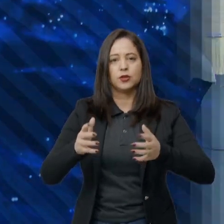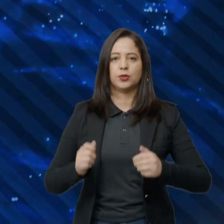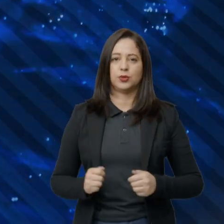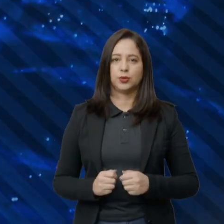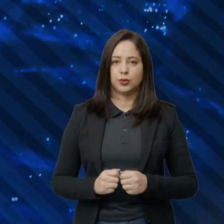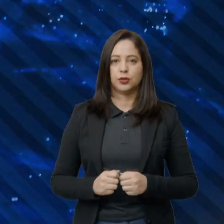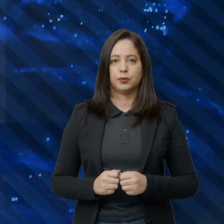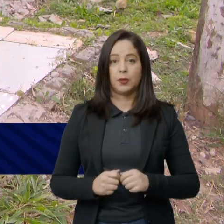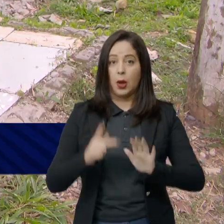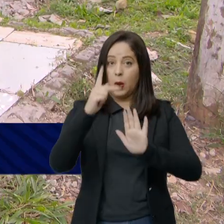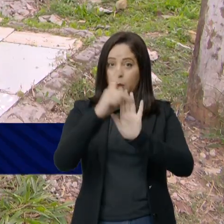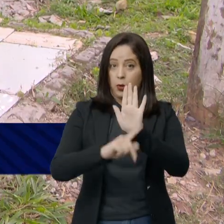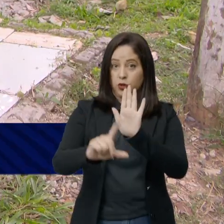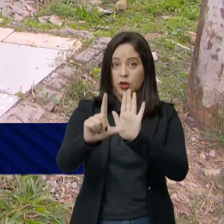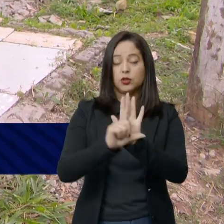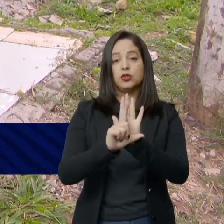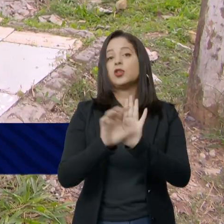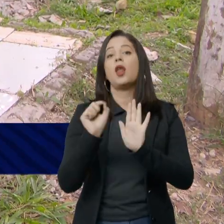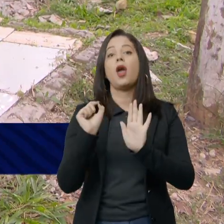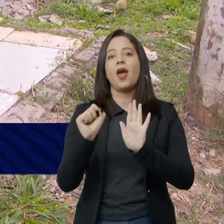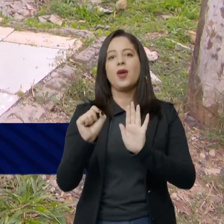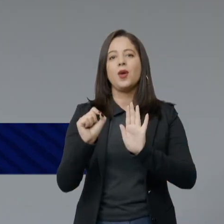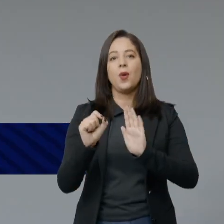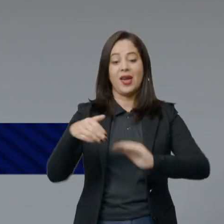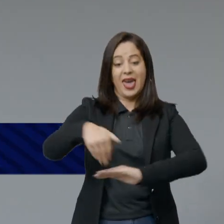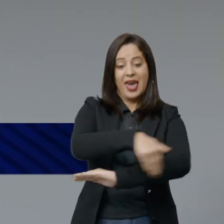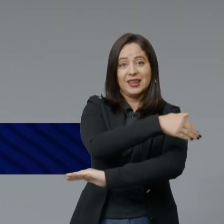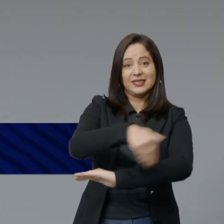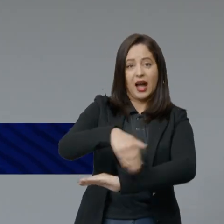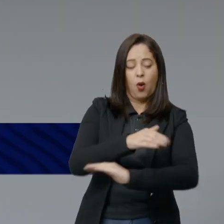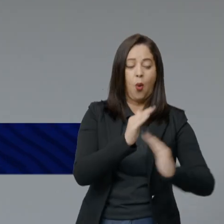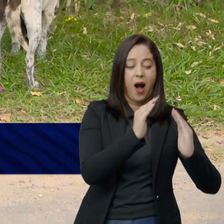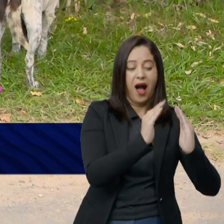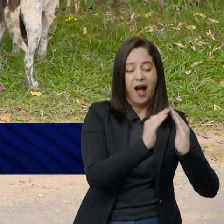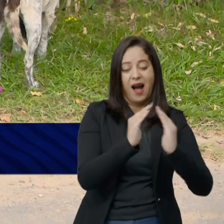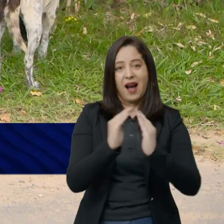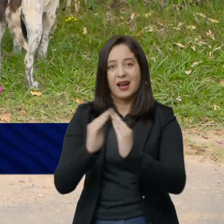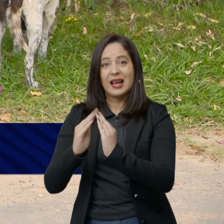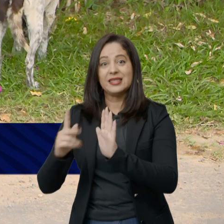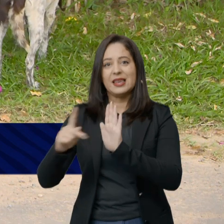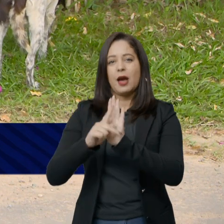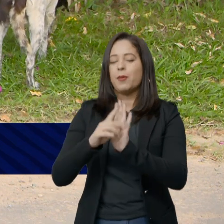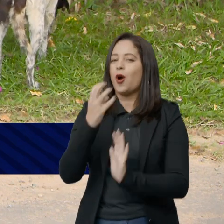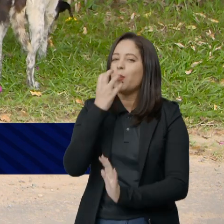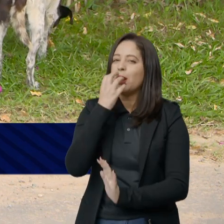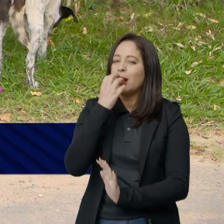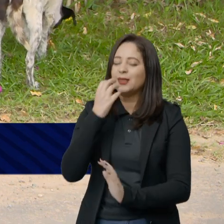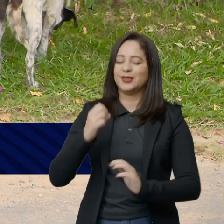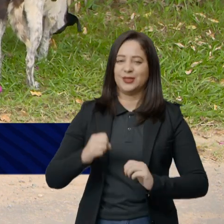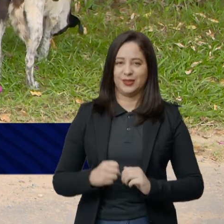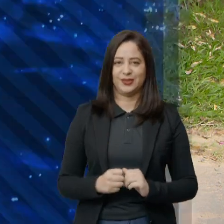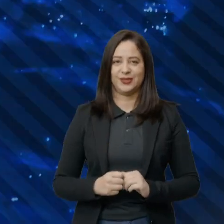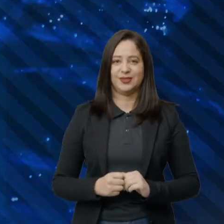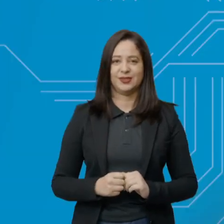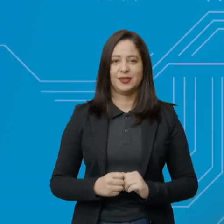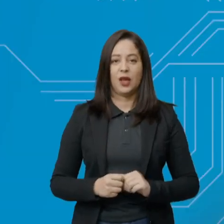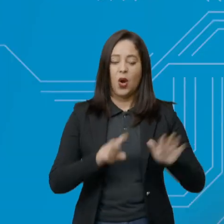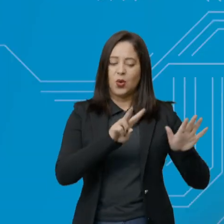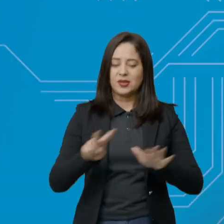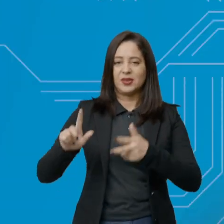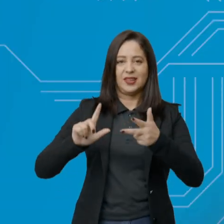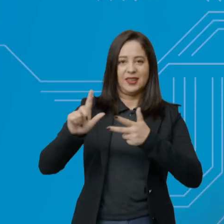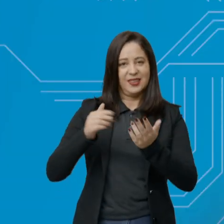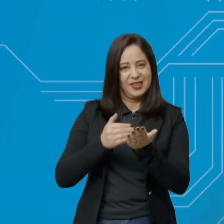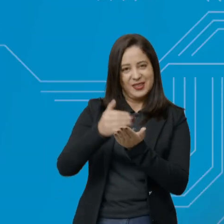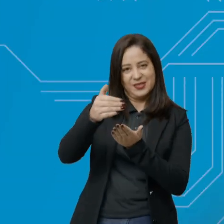públicas. Projeto de lei autoriza a instalação de casinhas comunitárias para pets que moram nas ruas em São José. O